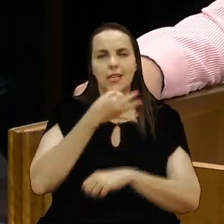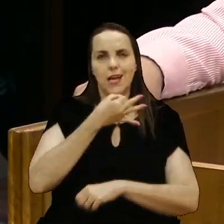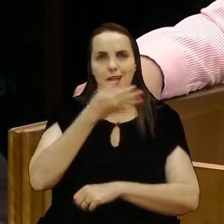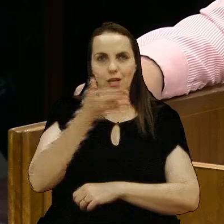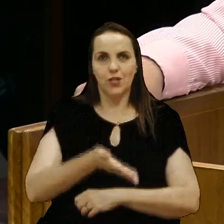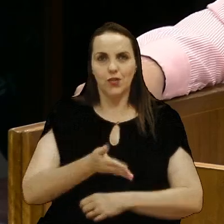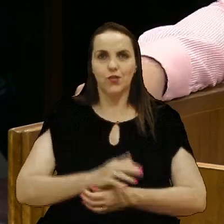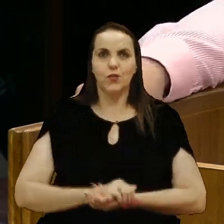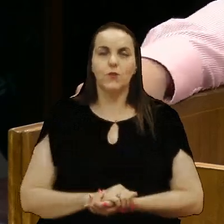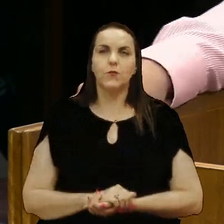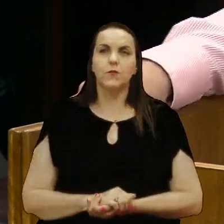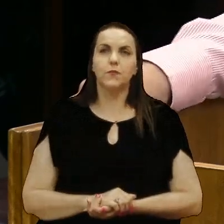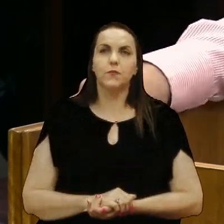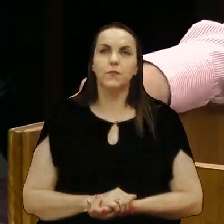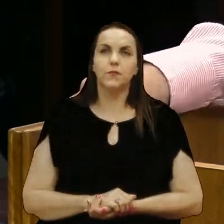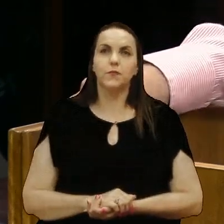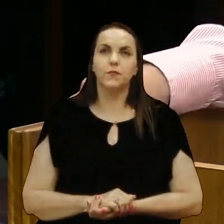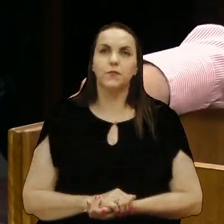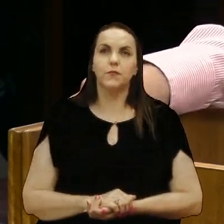Caxias do Sul.